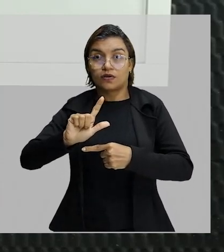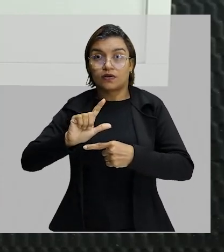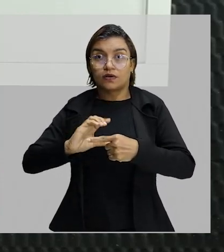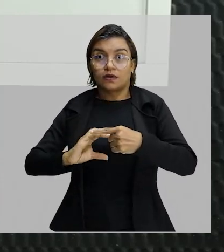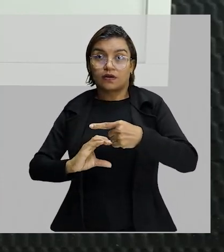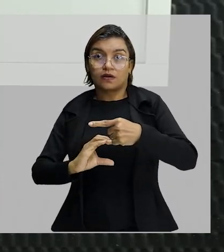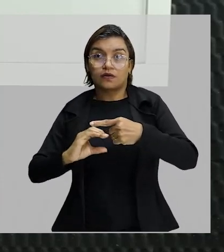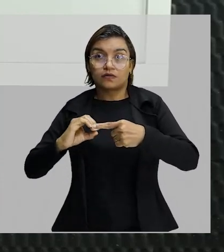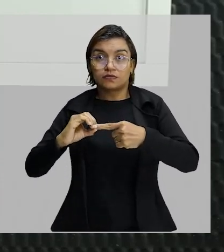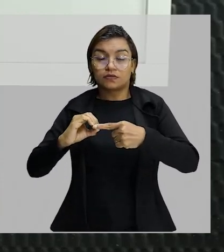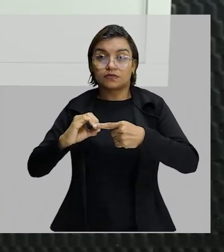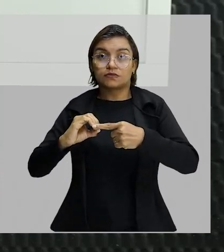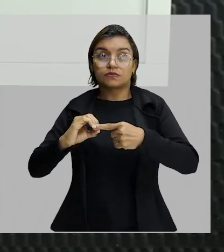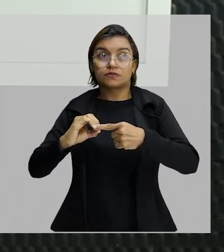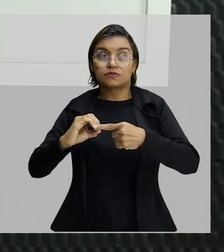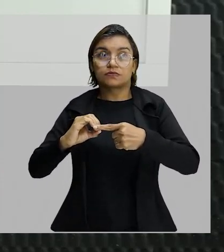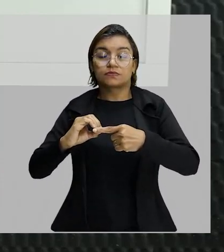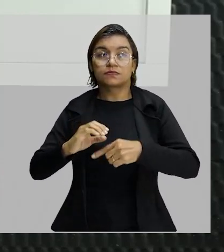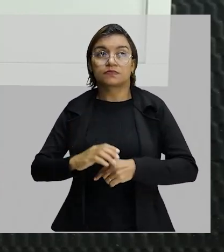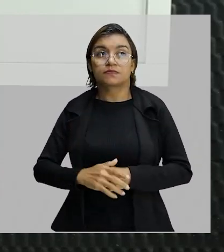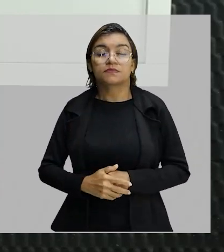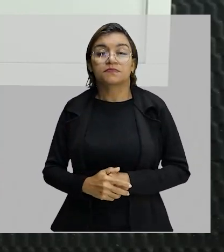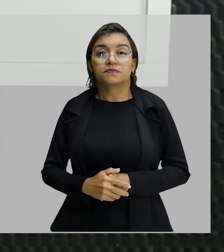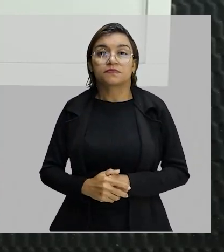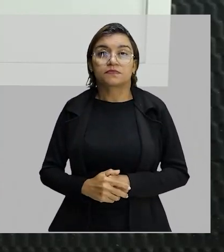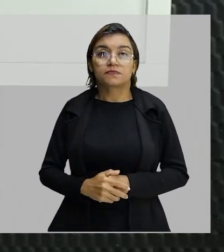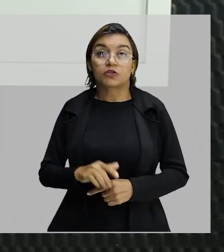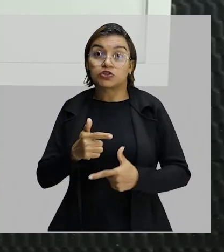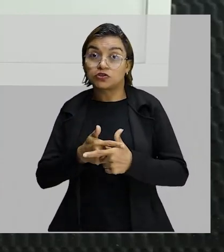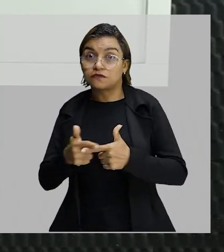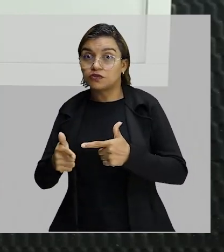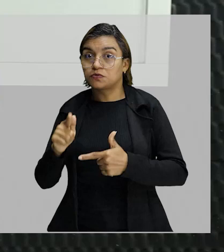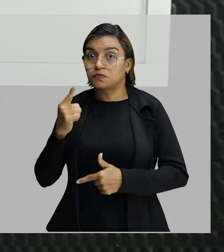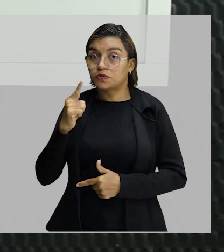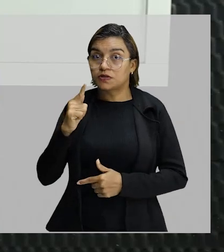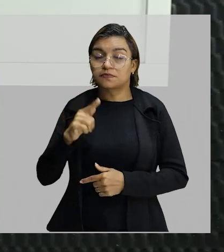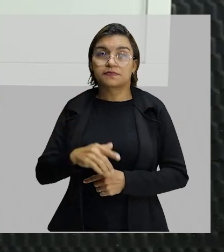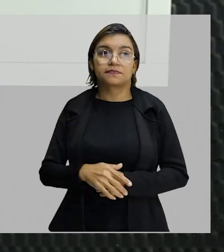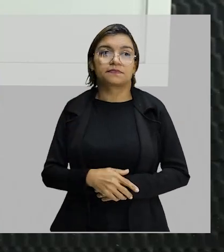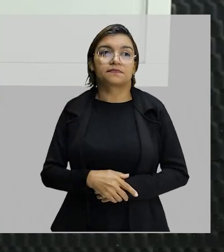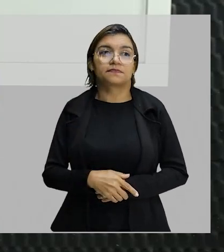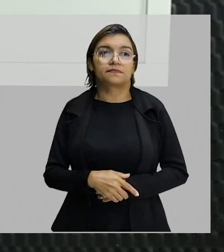por gramas, não é isso? Então, ficaria o seguinte, ó.